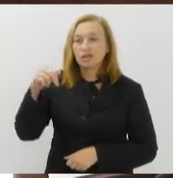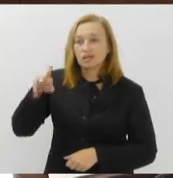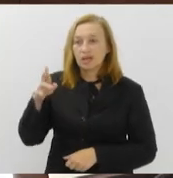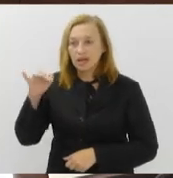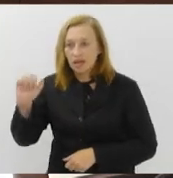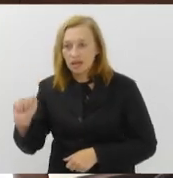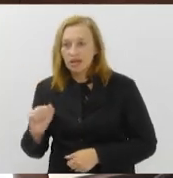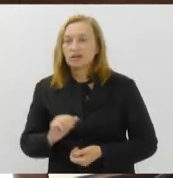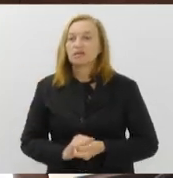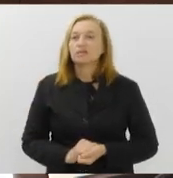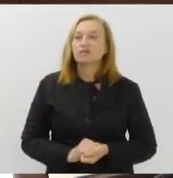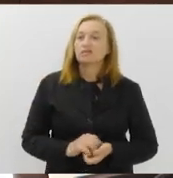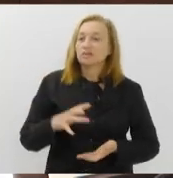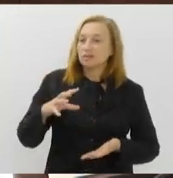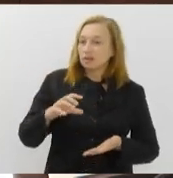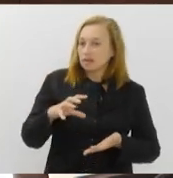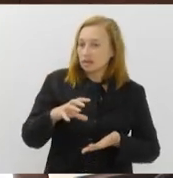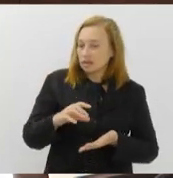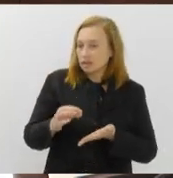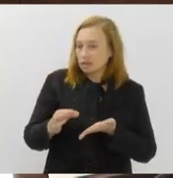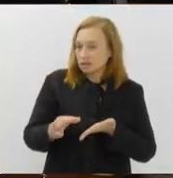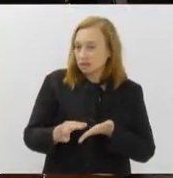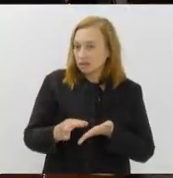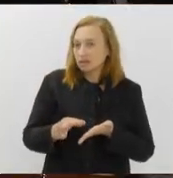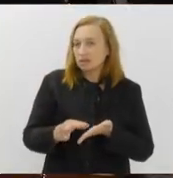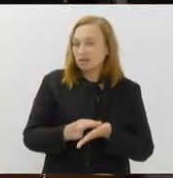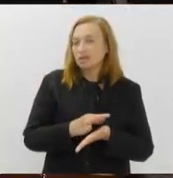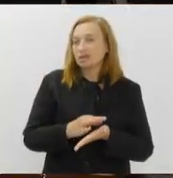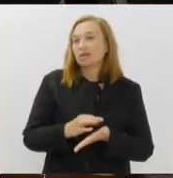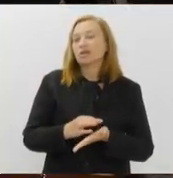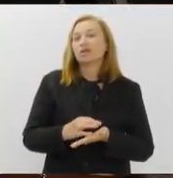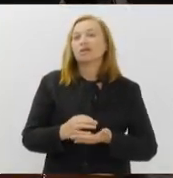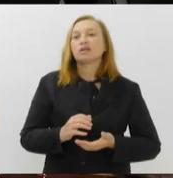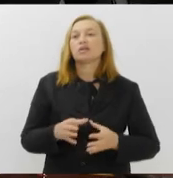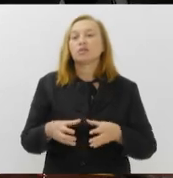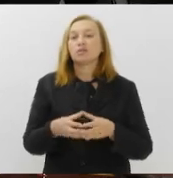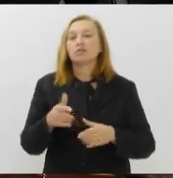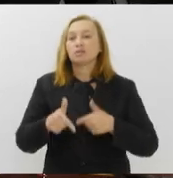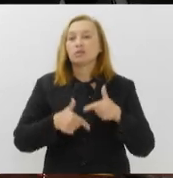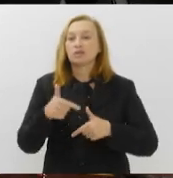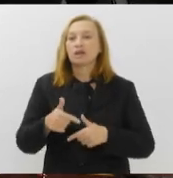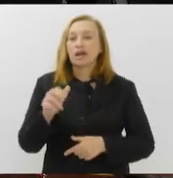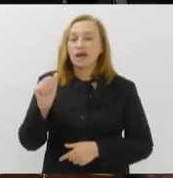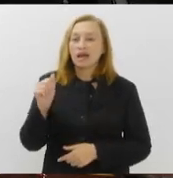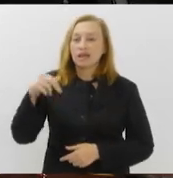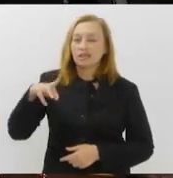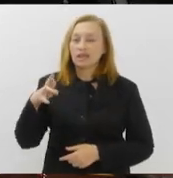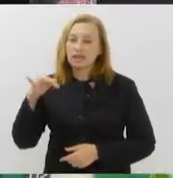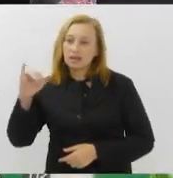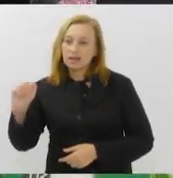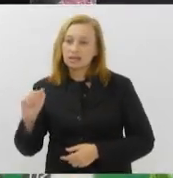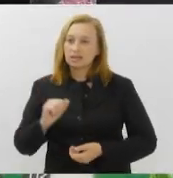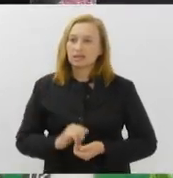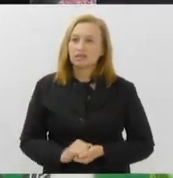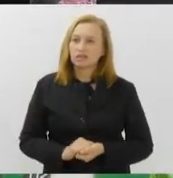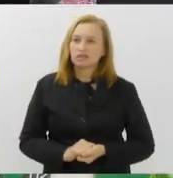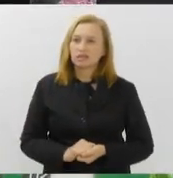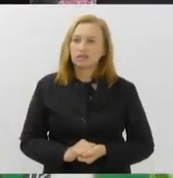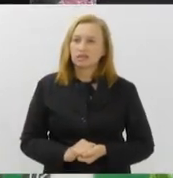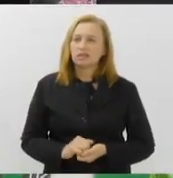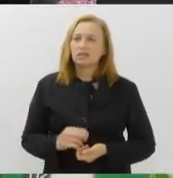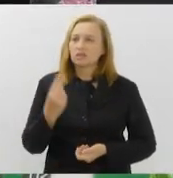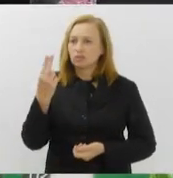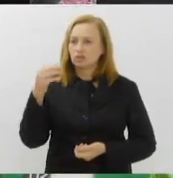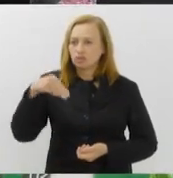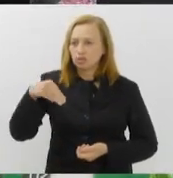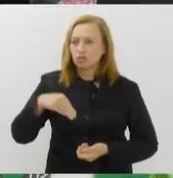Está anotada aqui a sugestão do grupo de trabalho. Vou convidar a senhora Adriana Oliveira da FUNA para utilizar